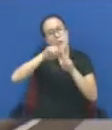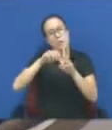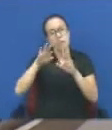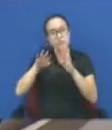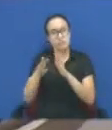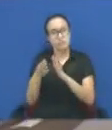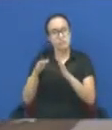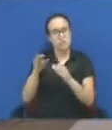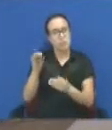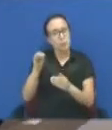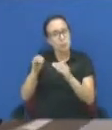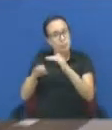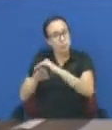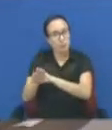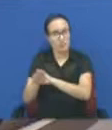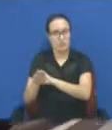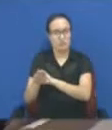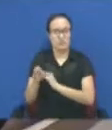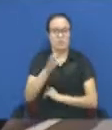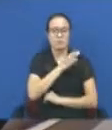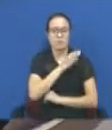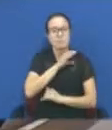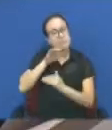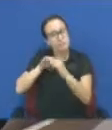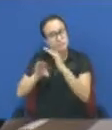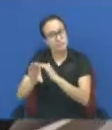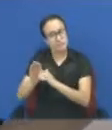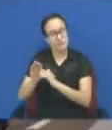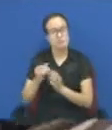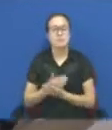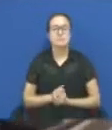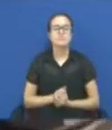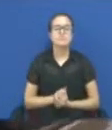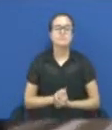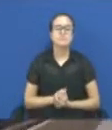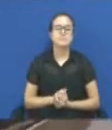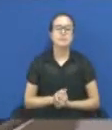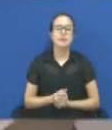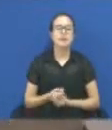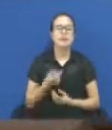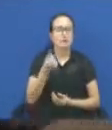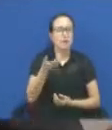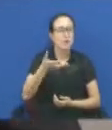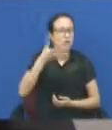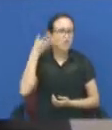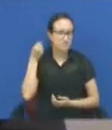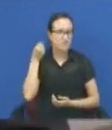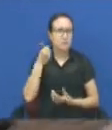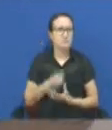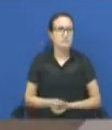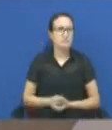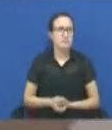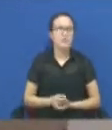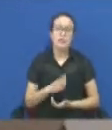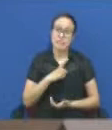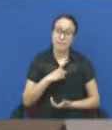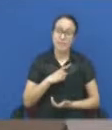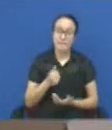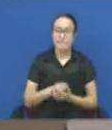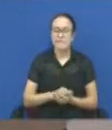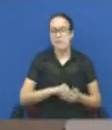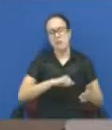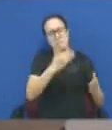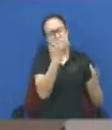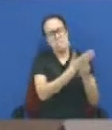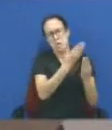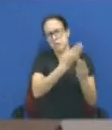pode ter um fundo e, tendo a sentença, porque deve ser muitos processos,